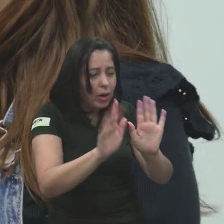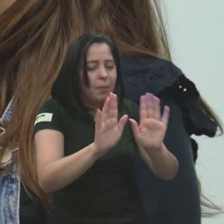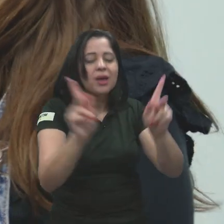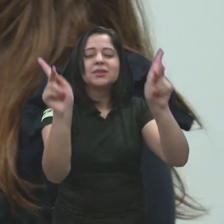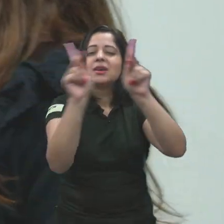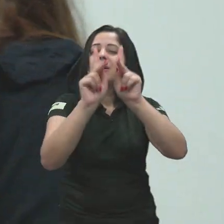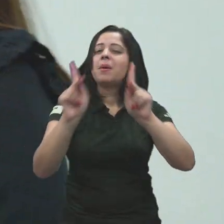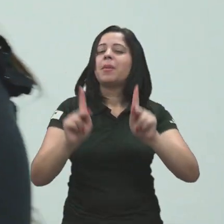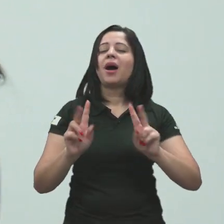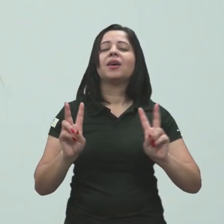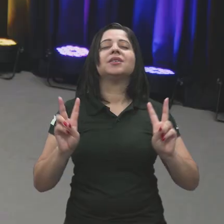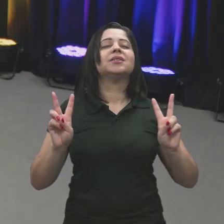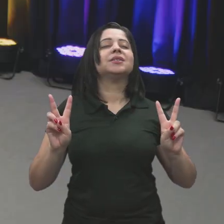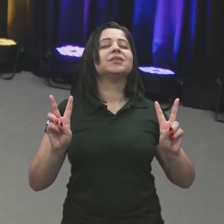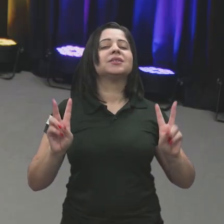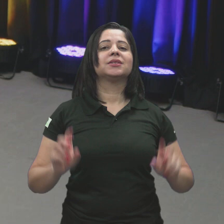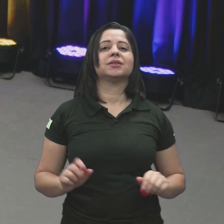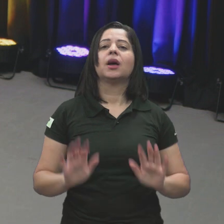ficar zen.